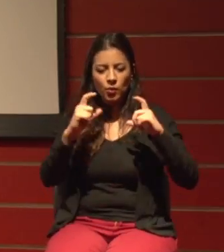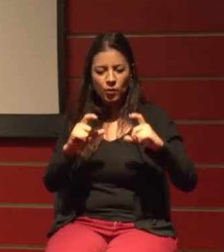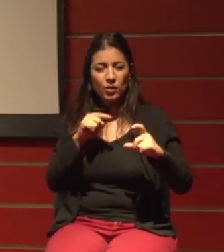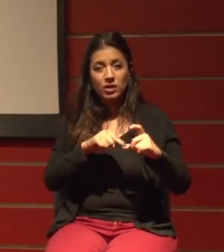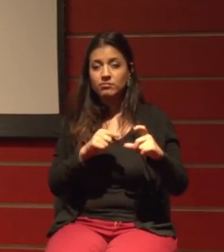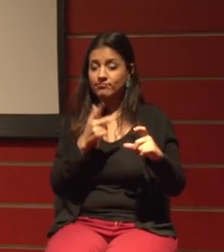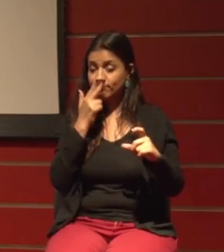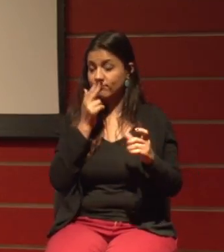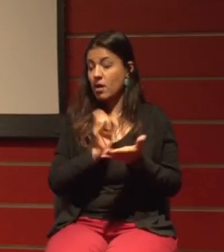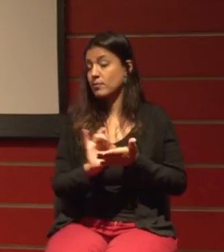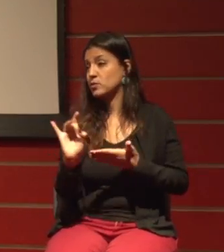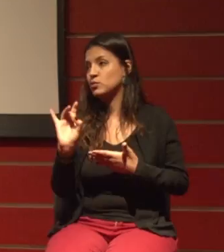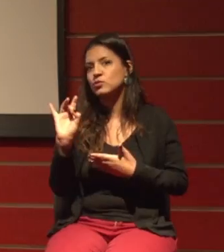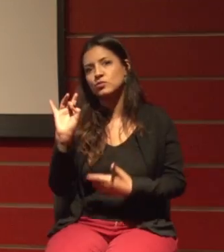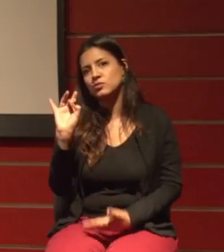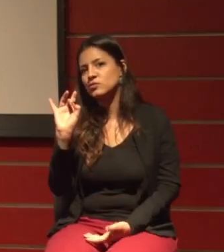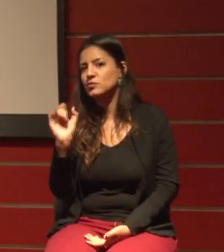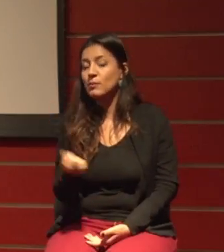Absurda